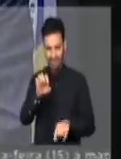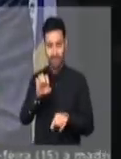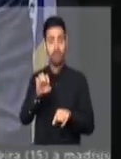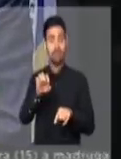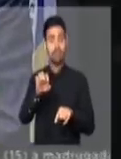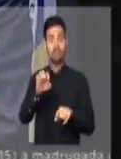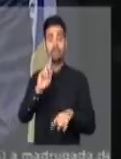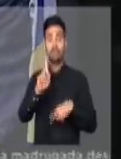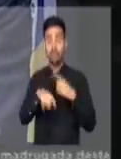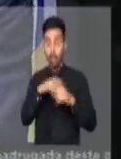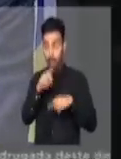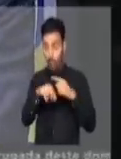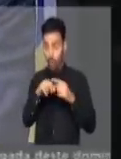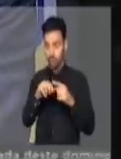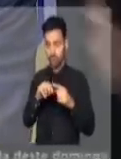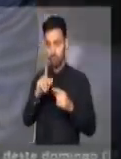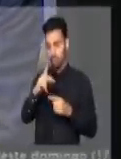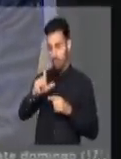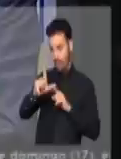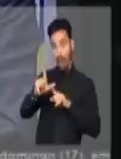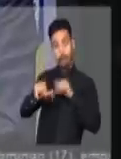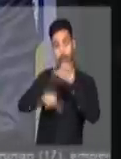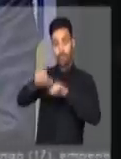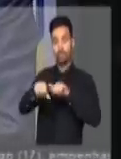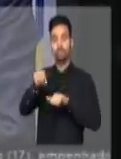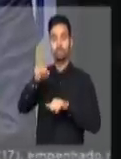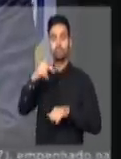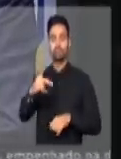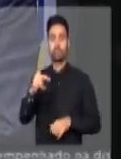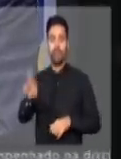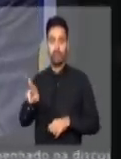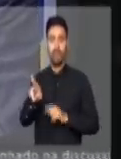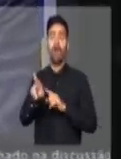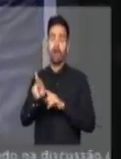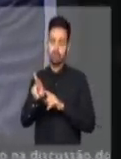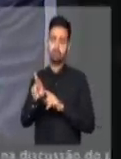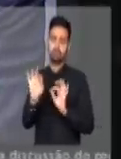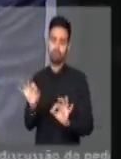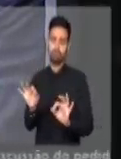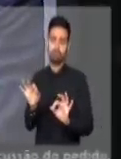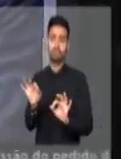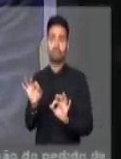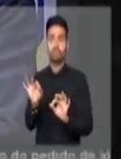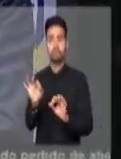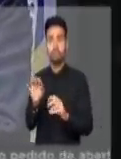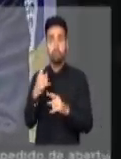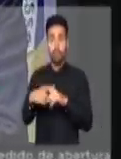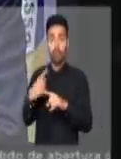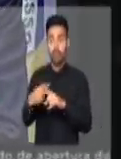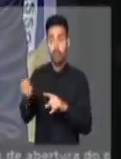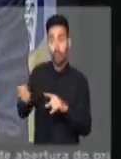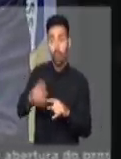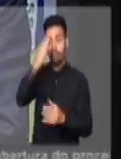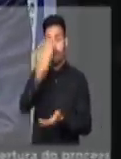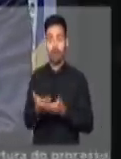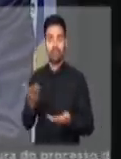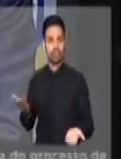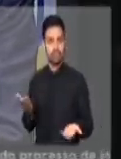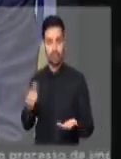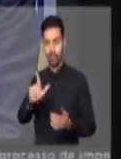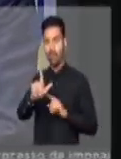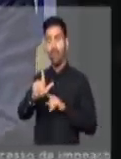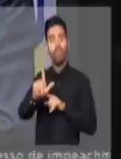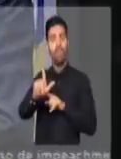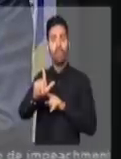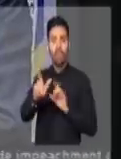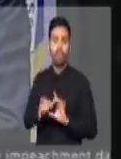refundação como Partido da República materializa a reafirmação de nossas crenças na pessoa livre,